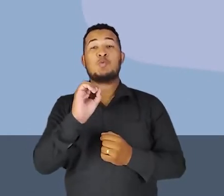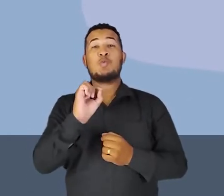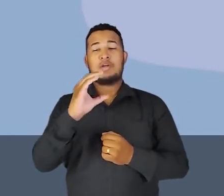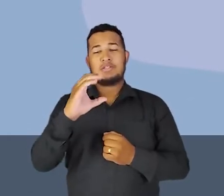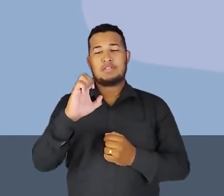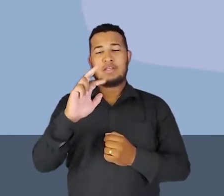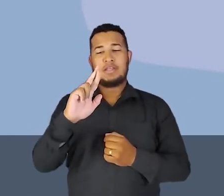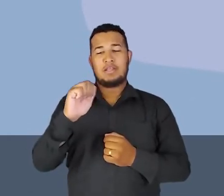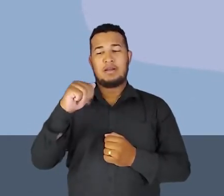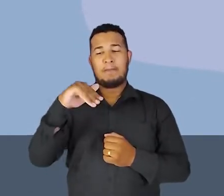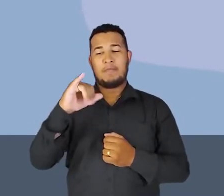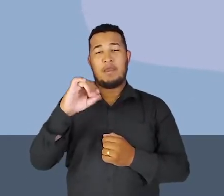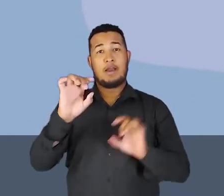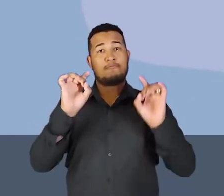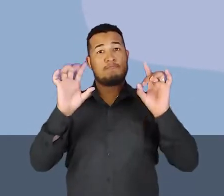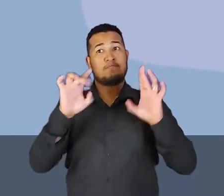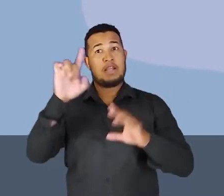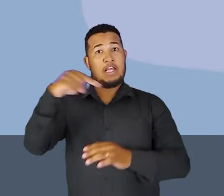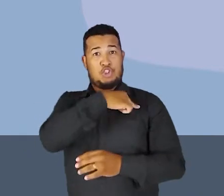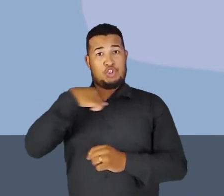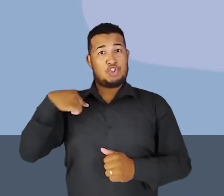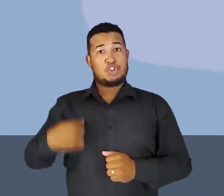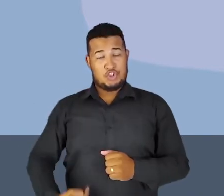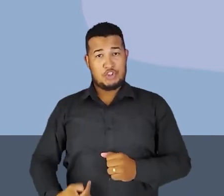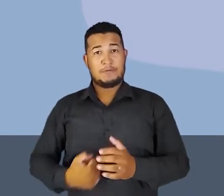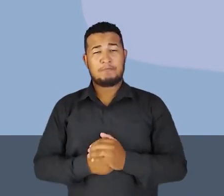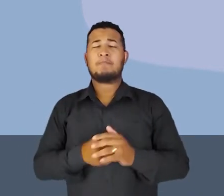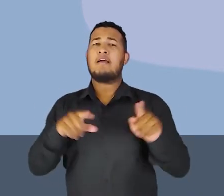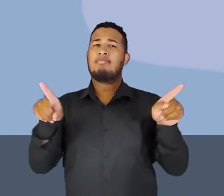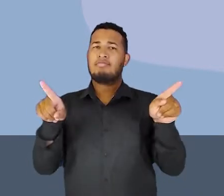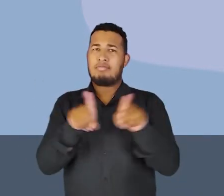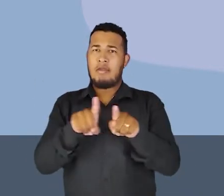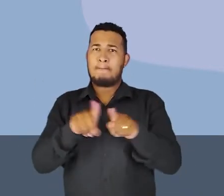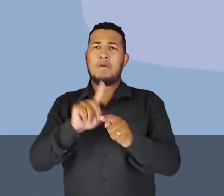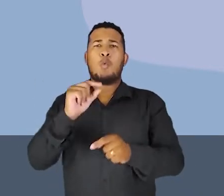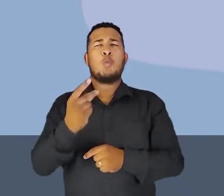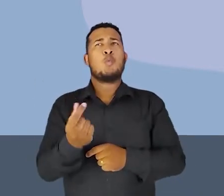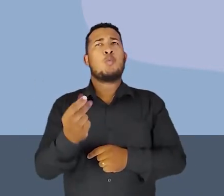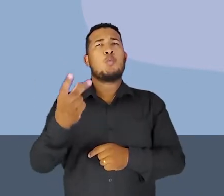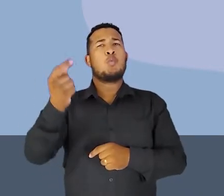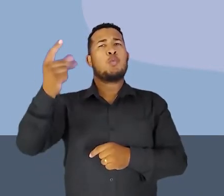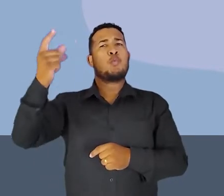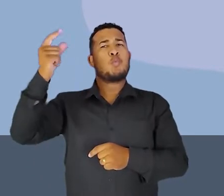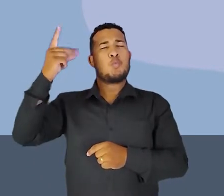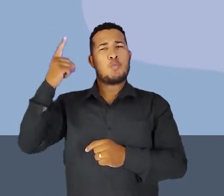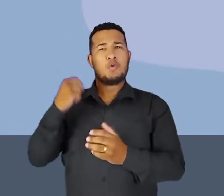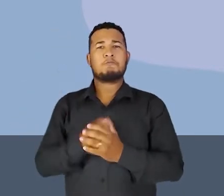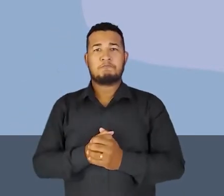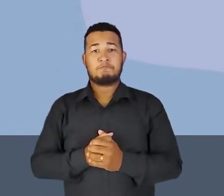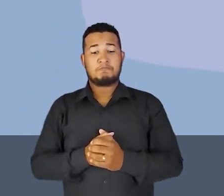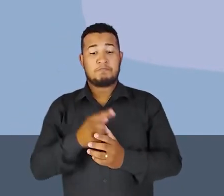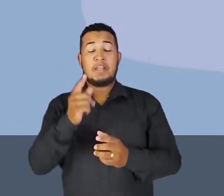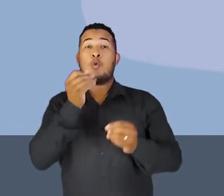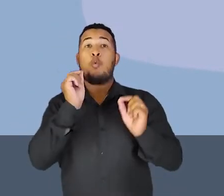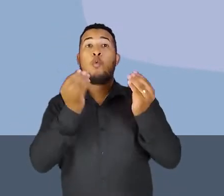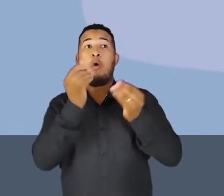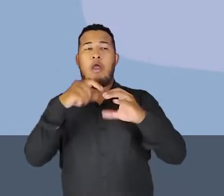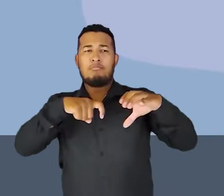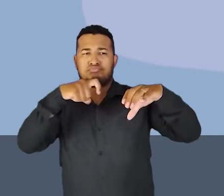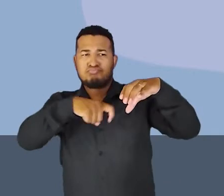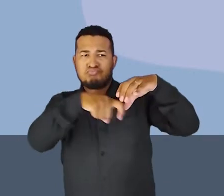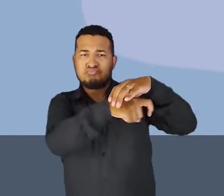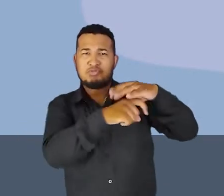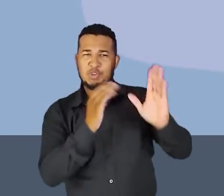chinesas, né, a cerâmica Shun, que também é muito milenar. Essa é a caverna onde foi achado